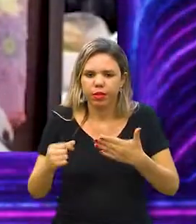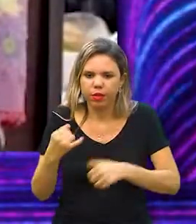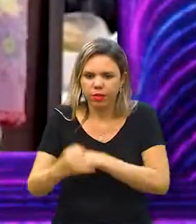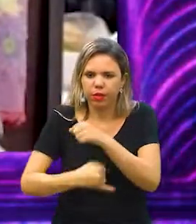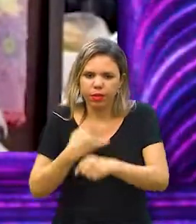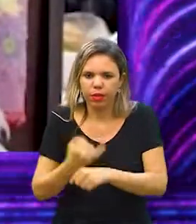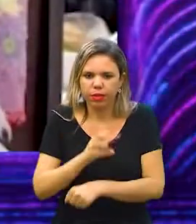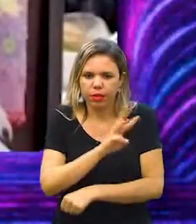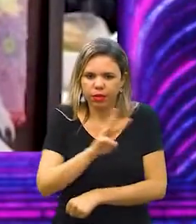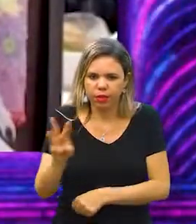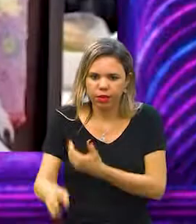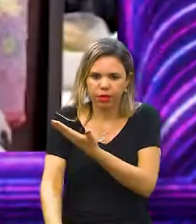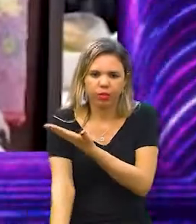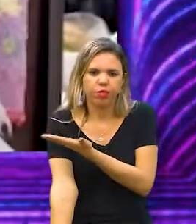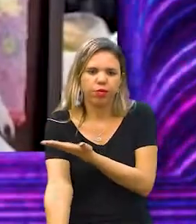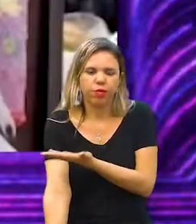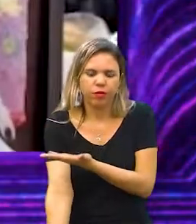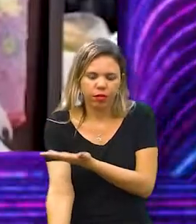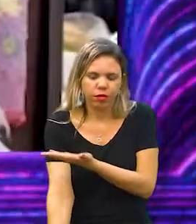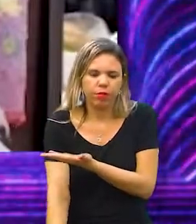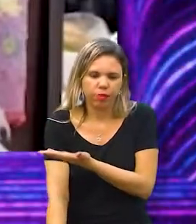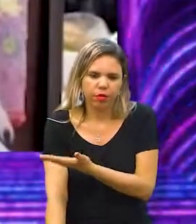na Amazon,